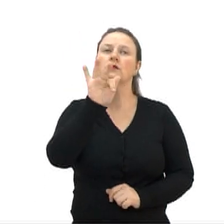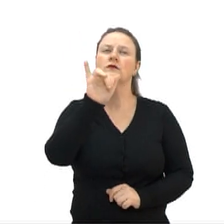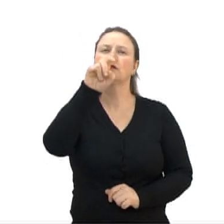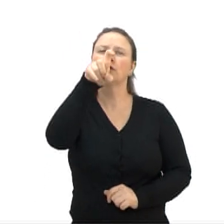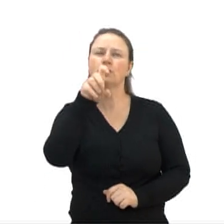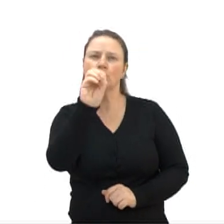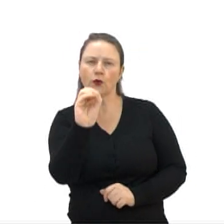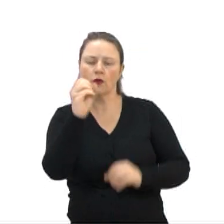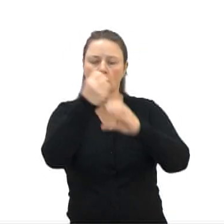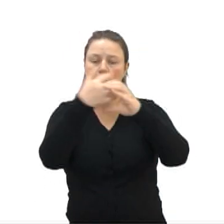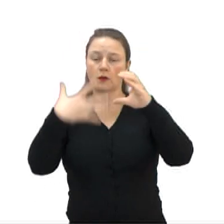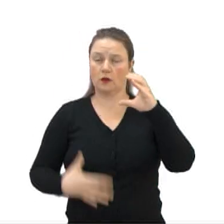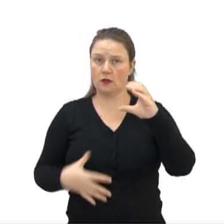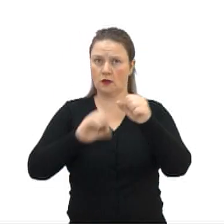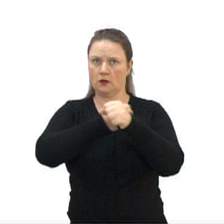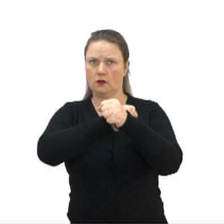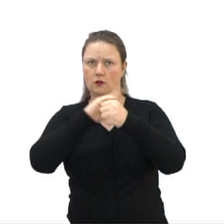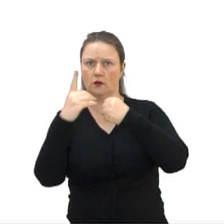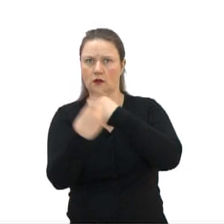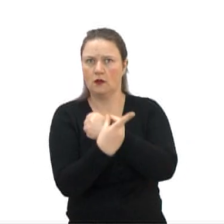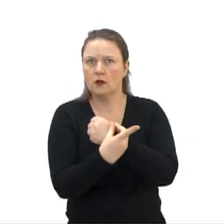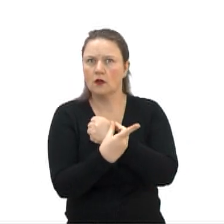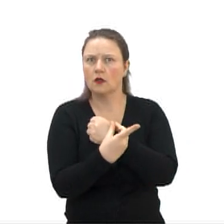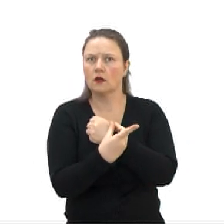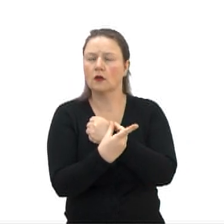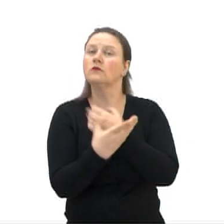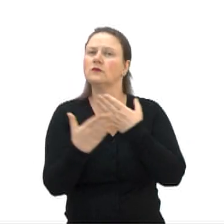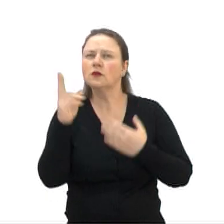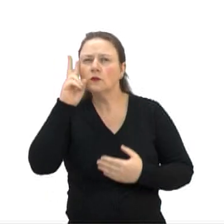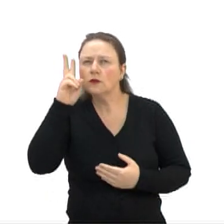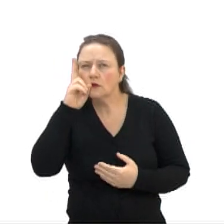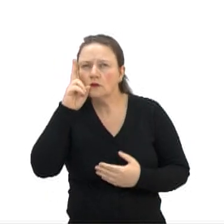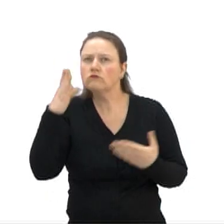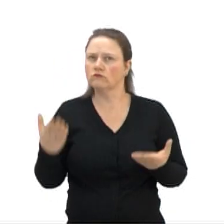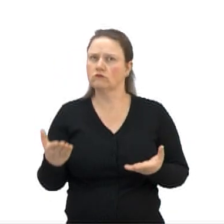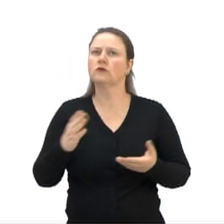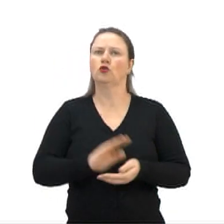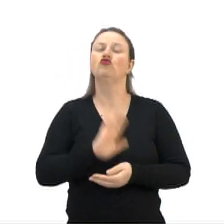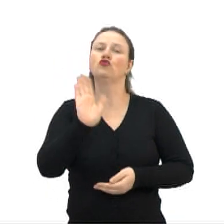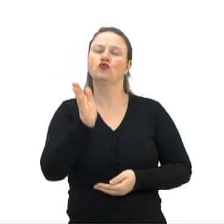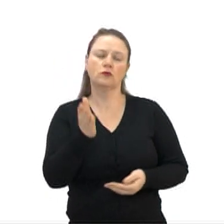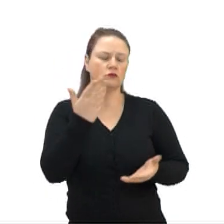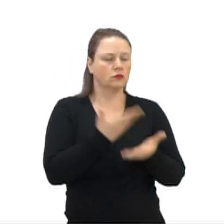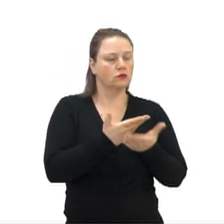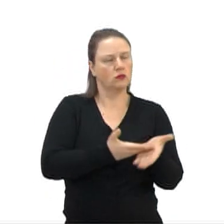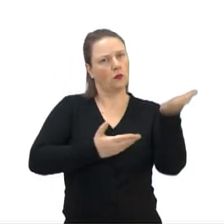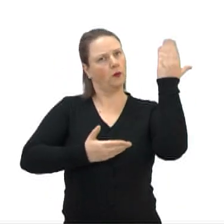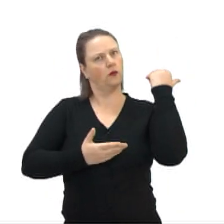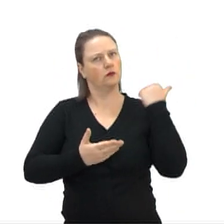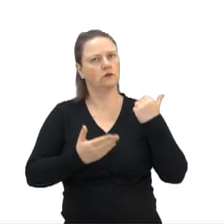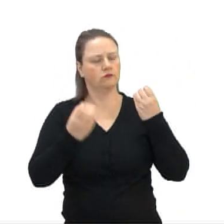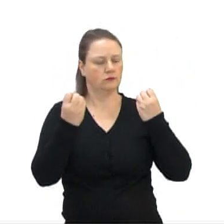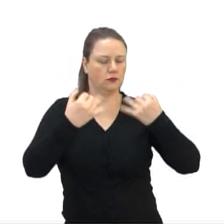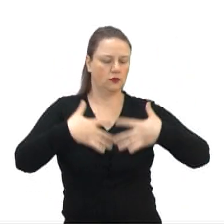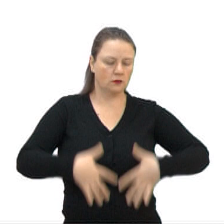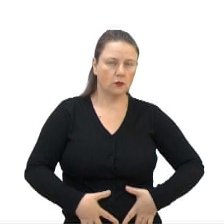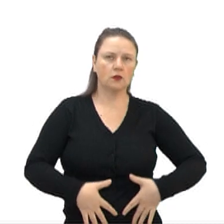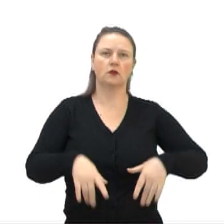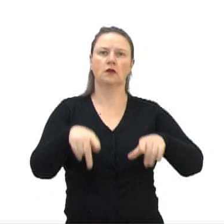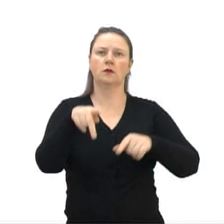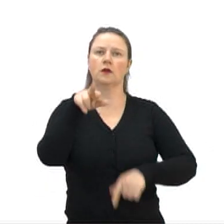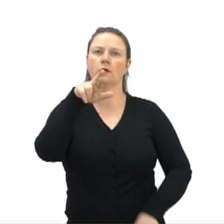característico dos advérbios. Lembram das nossas aulas de formação de palavras? A gente falou bastante sobre sufixo,